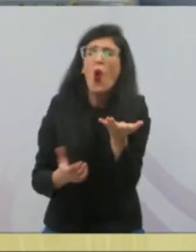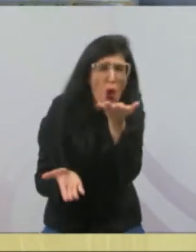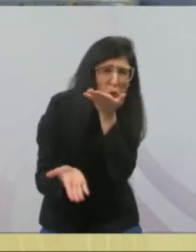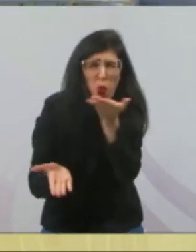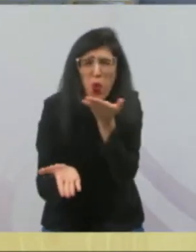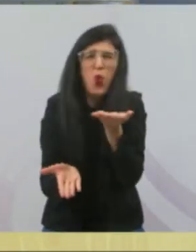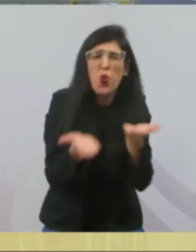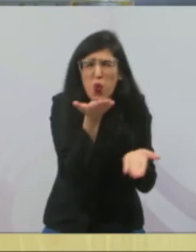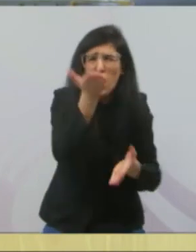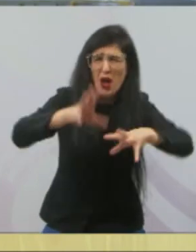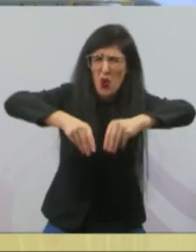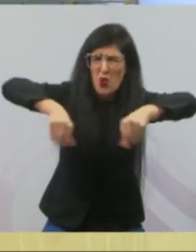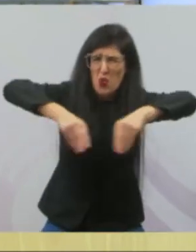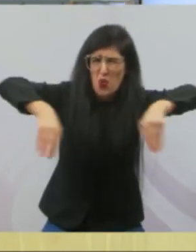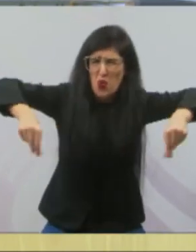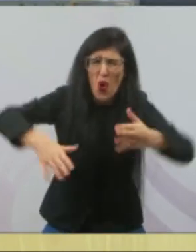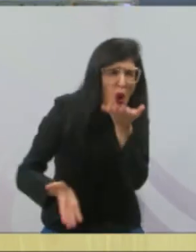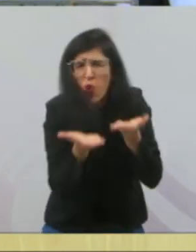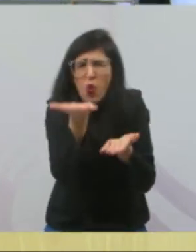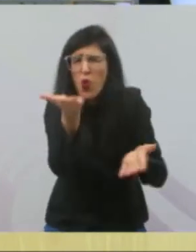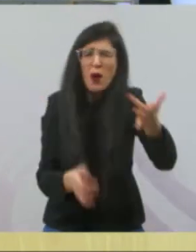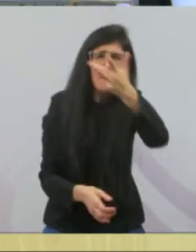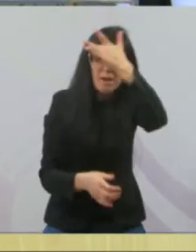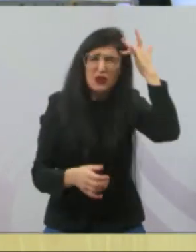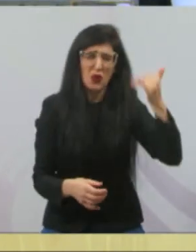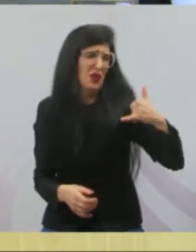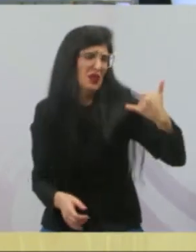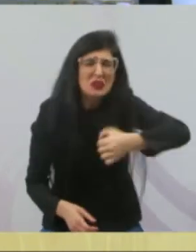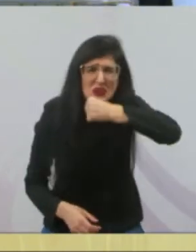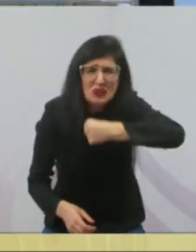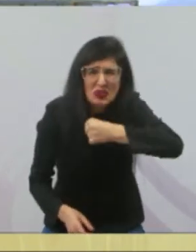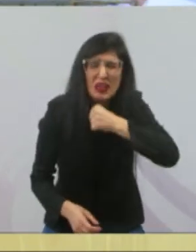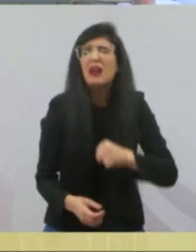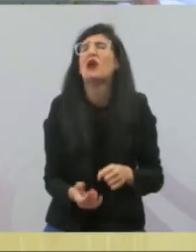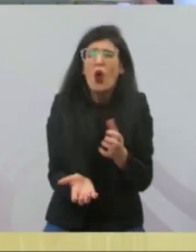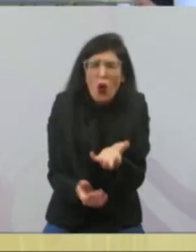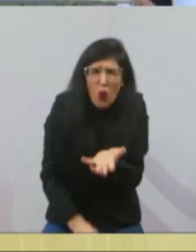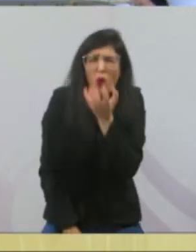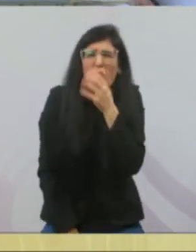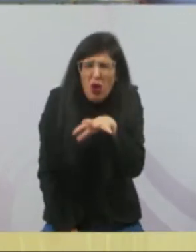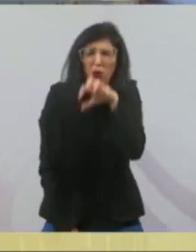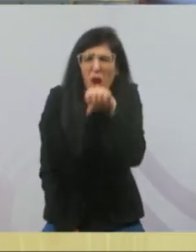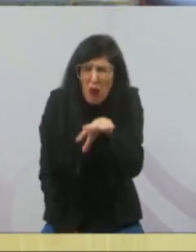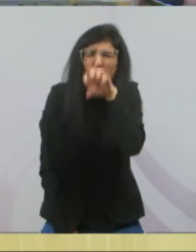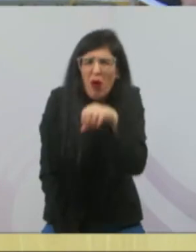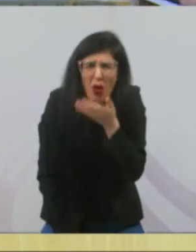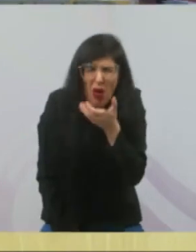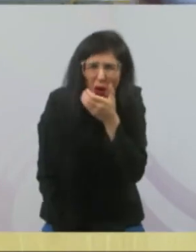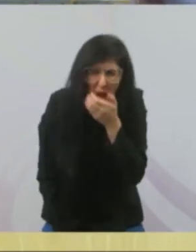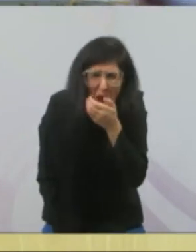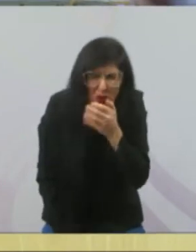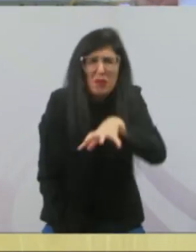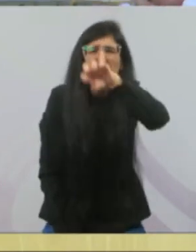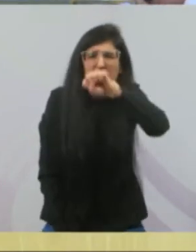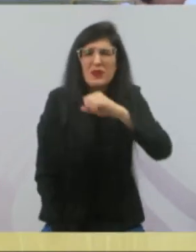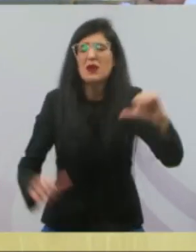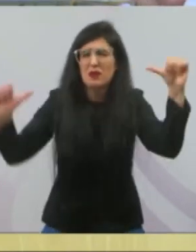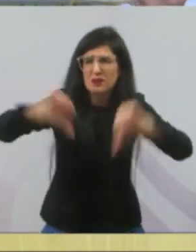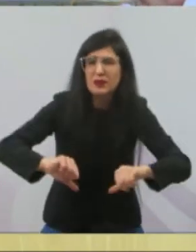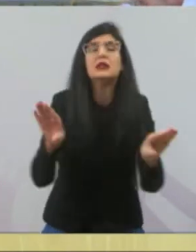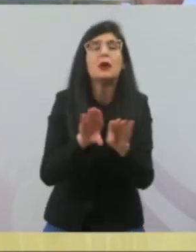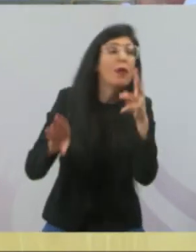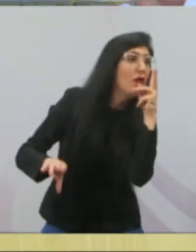Só para informar o vereador Fernando, fui eu mesma que acompanhei essa transição né, da mudança. Infelizmente, a gente teve